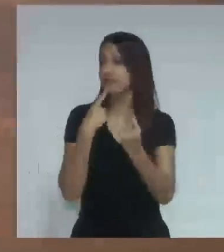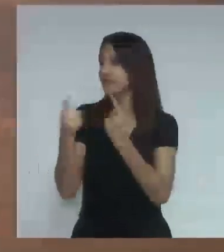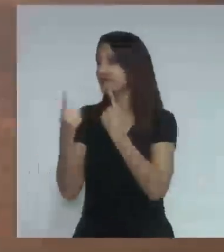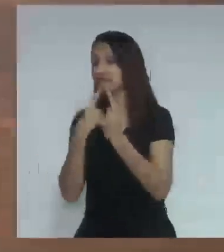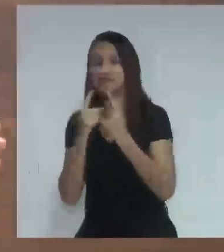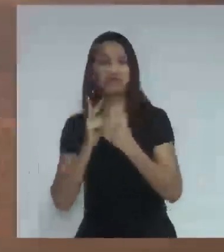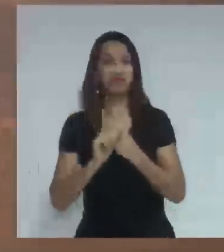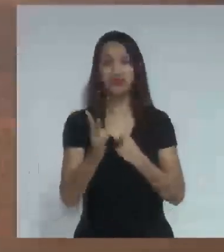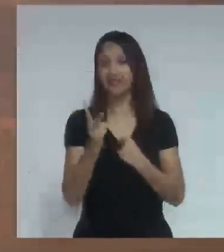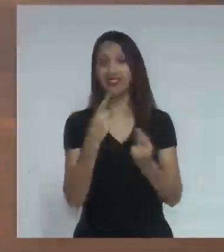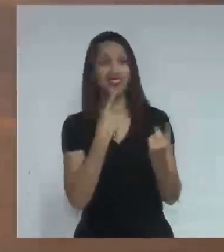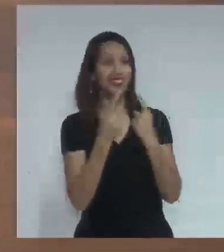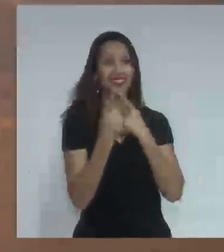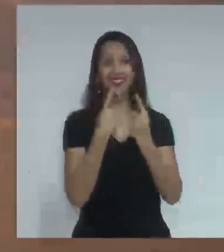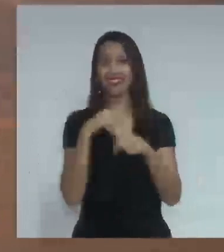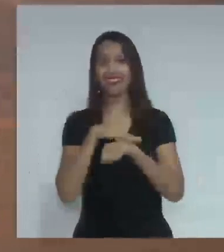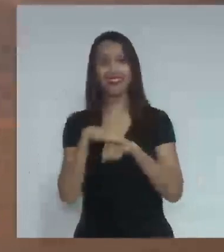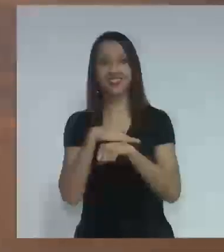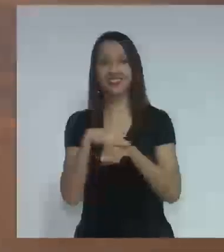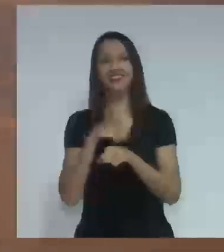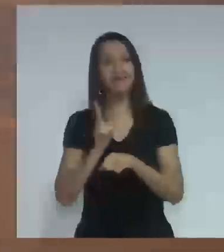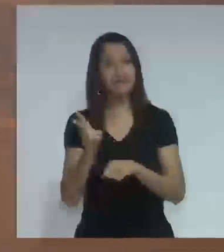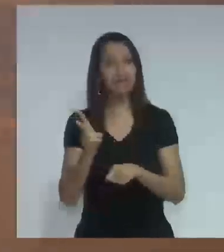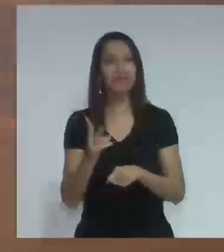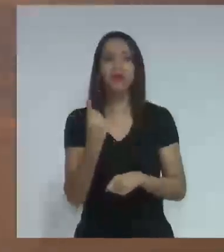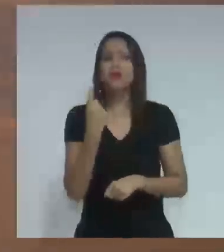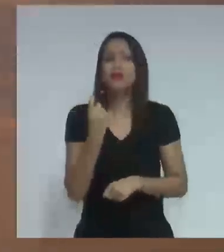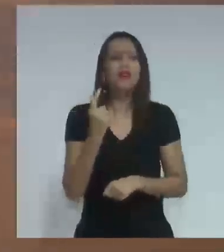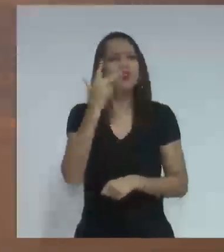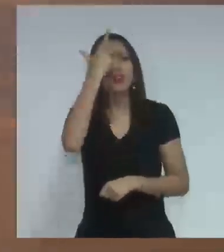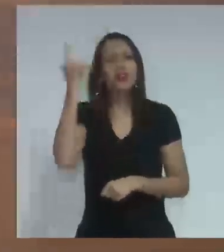sempre. Sempre, sempre, sempre. Talvez o único que